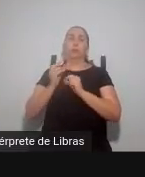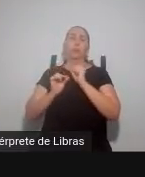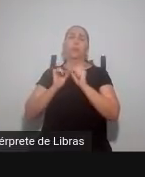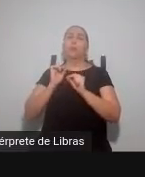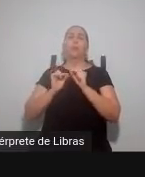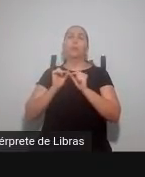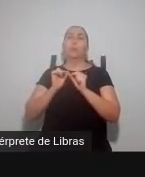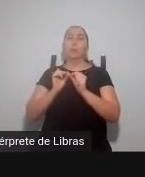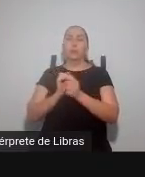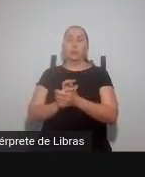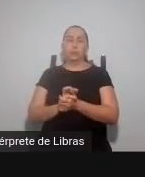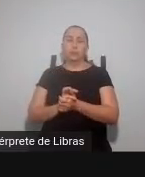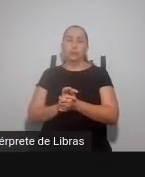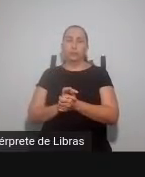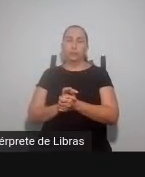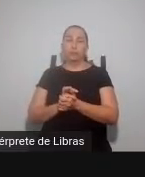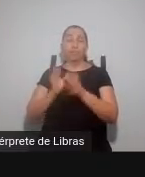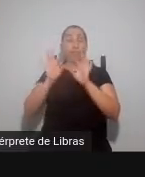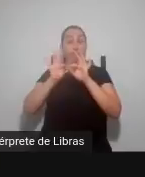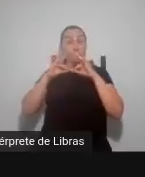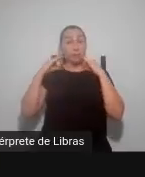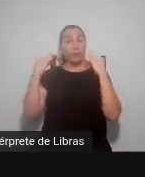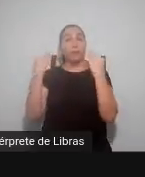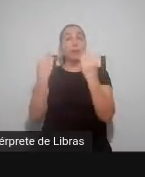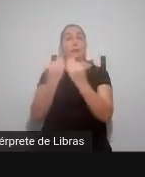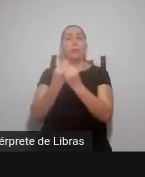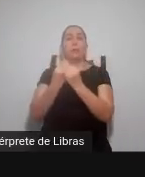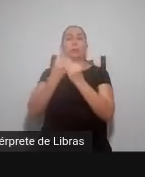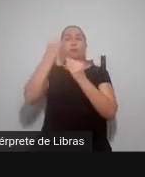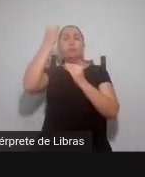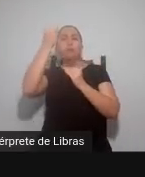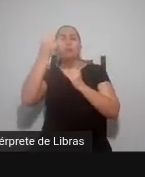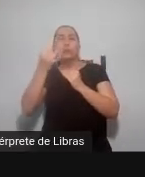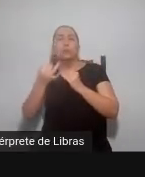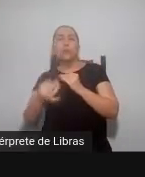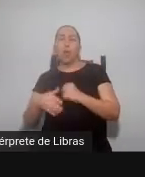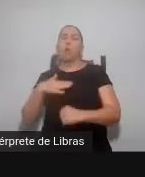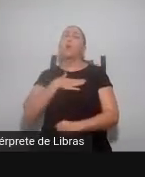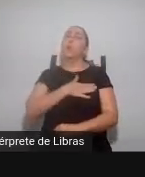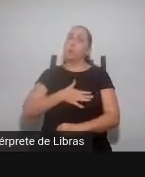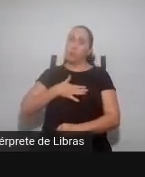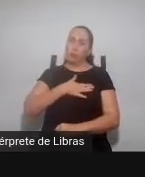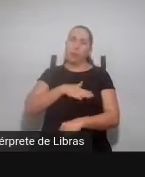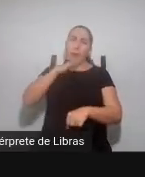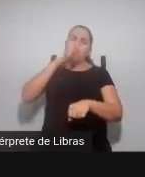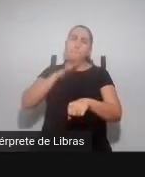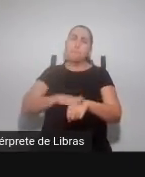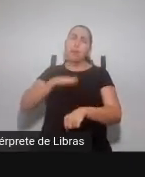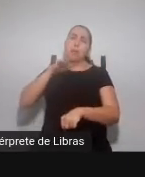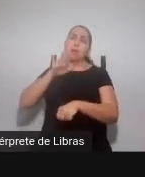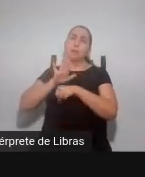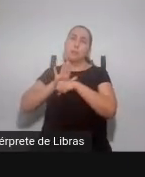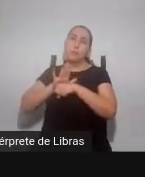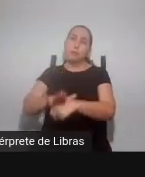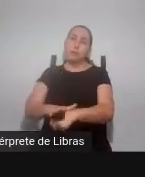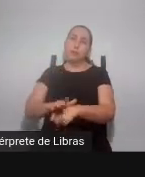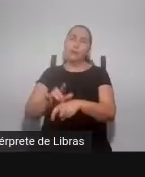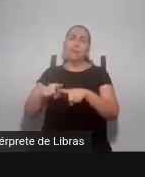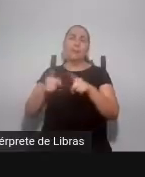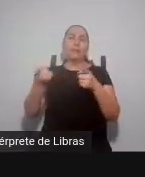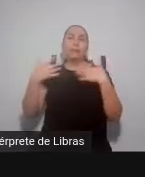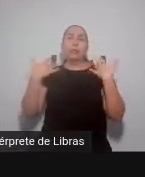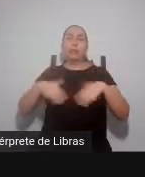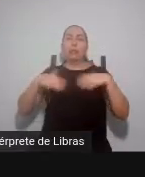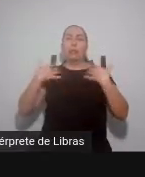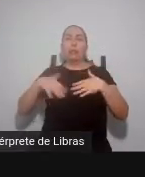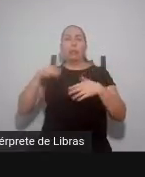recebendo? As famílias dizendo que elas gostariam de ajudar mais e não sabem como. Ou dizendo, eu não